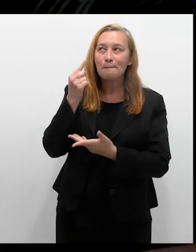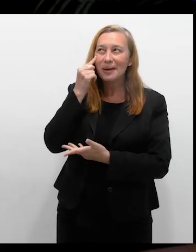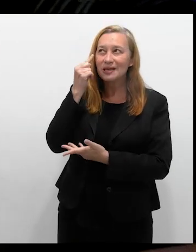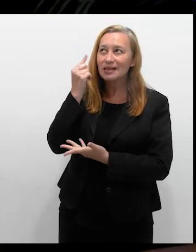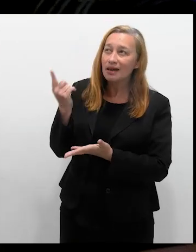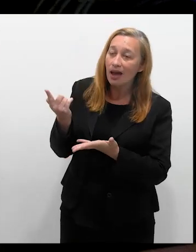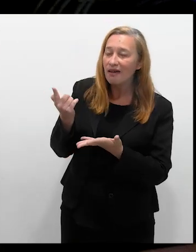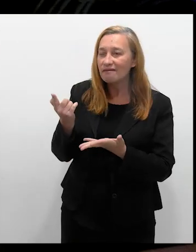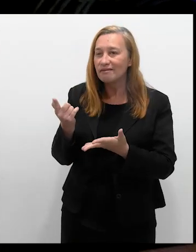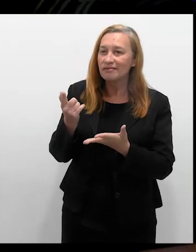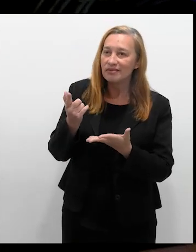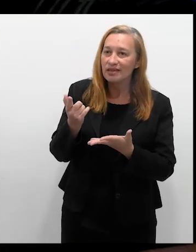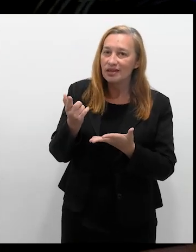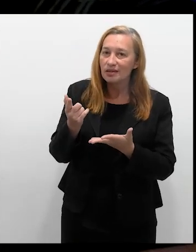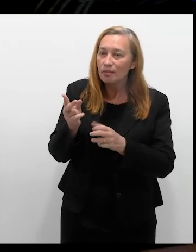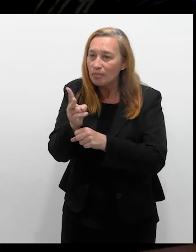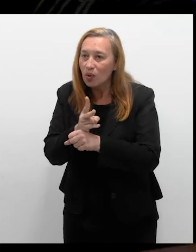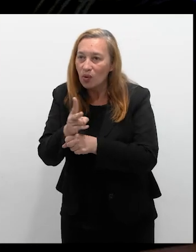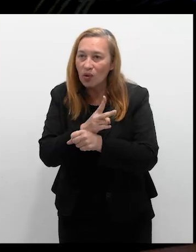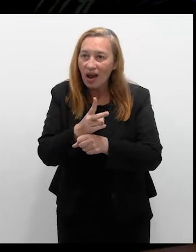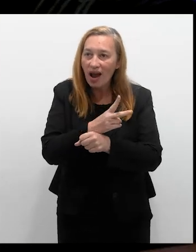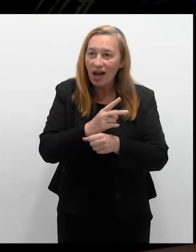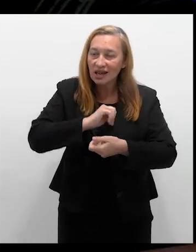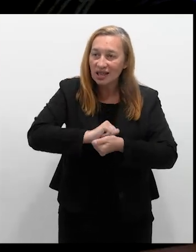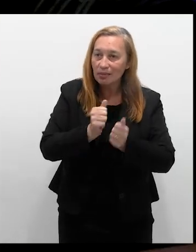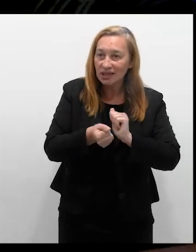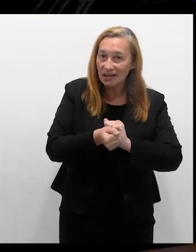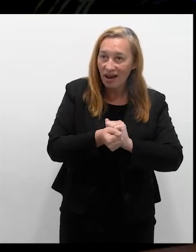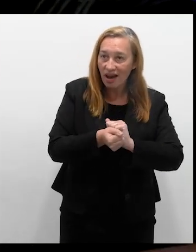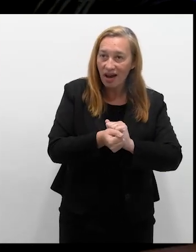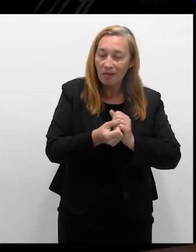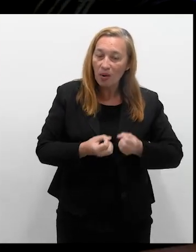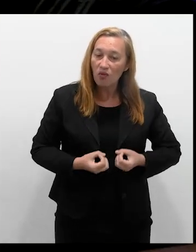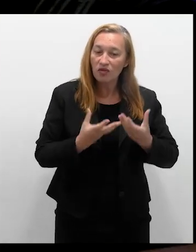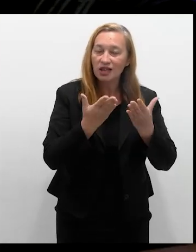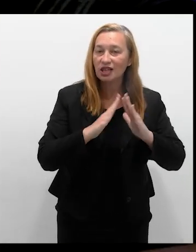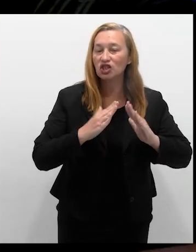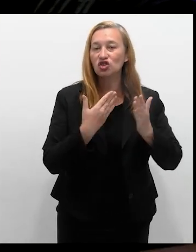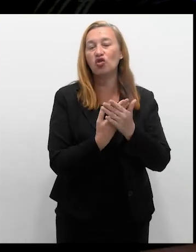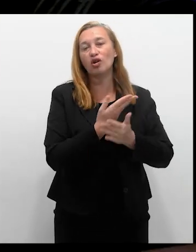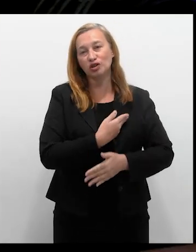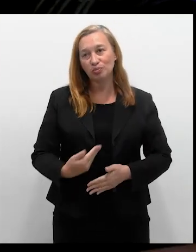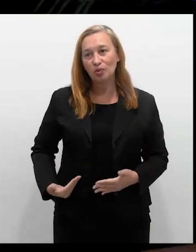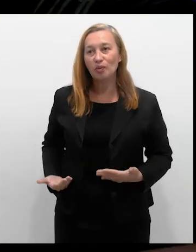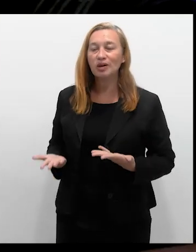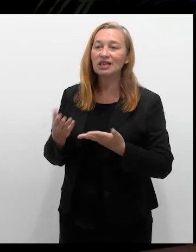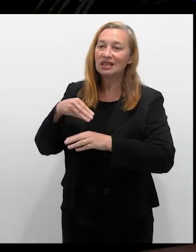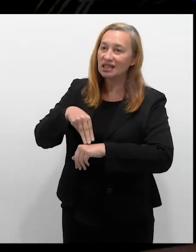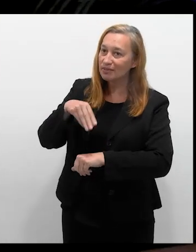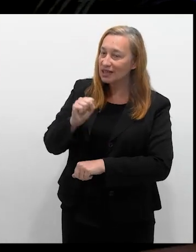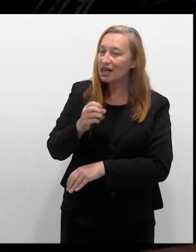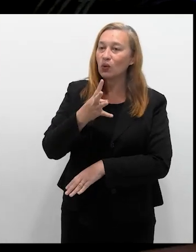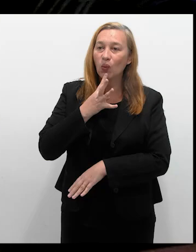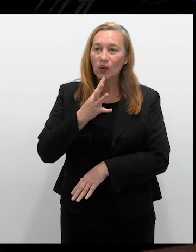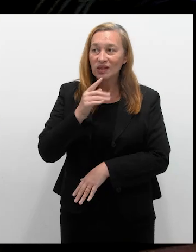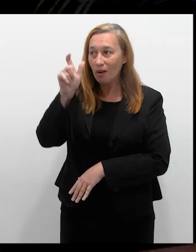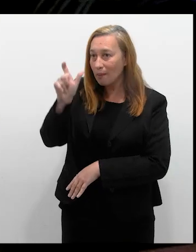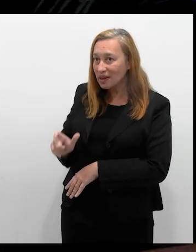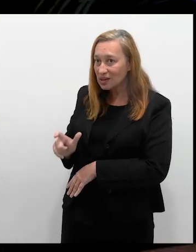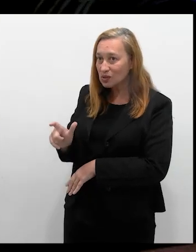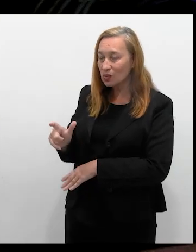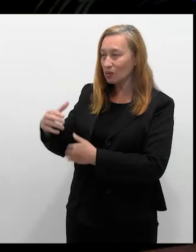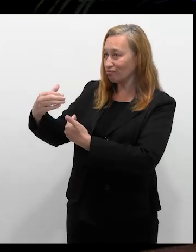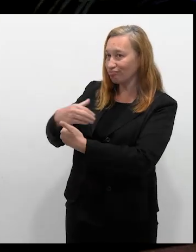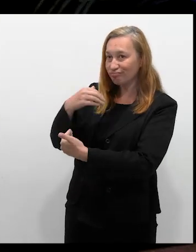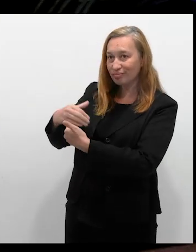e resolvi buscar maneiras de poder oferecer isso para escolas públicas. Nesse mestrado eu conheci a